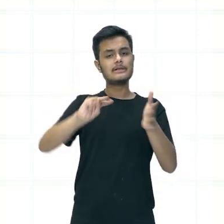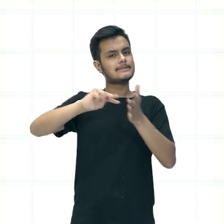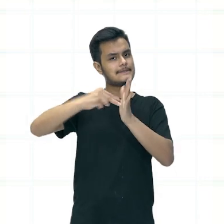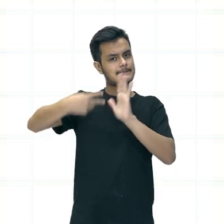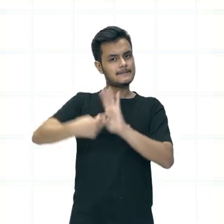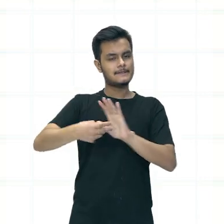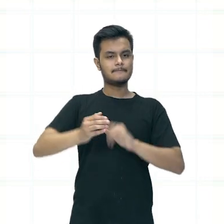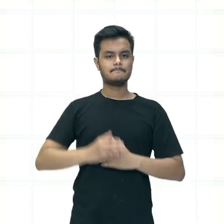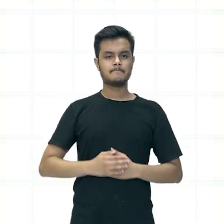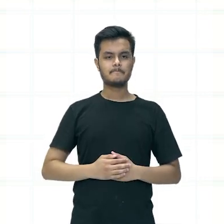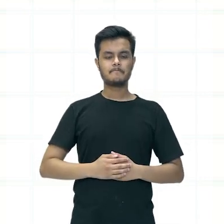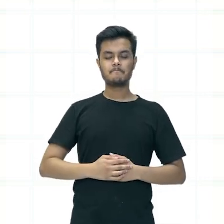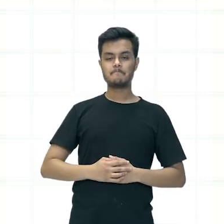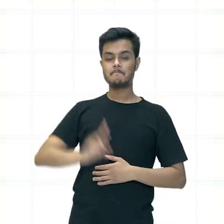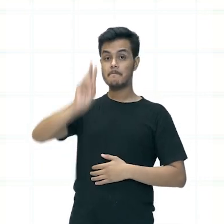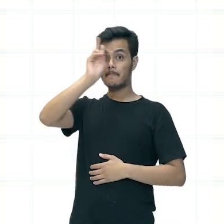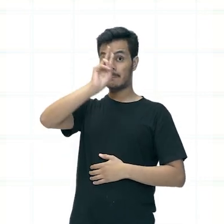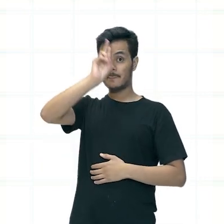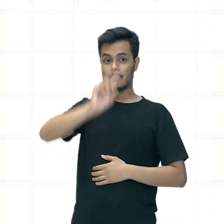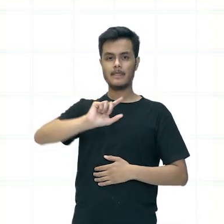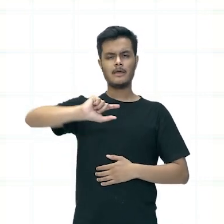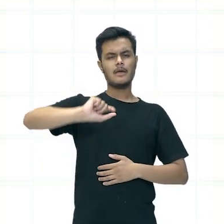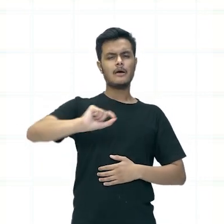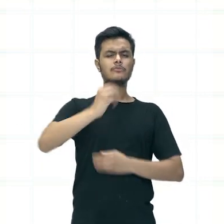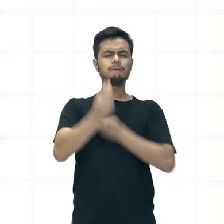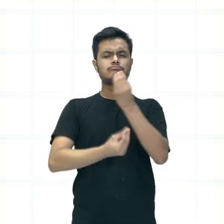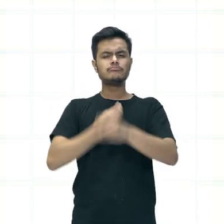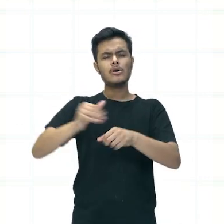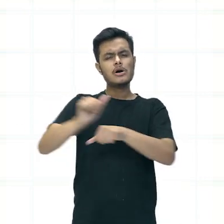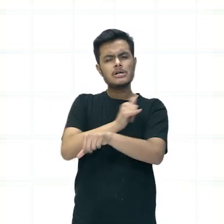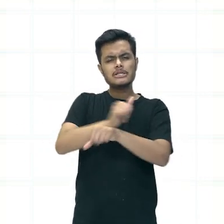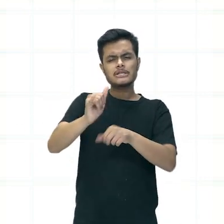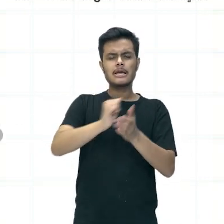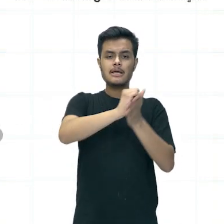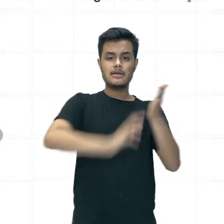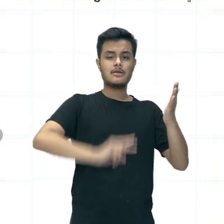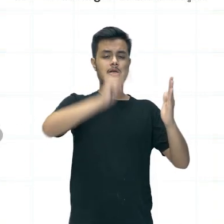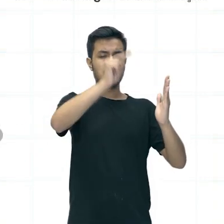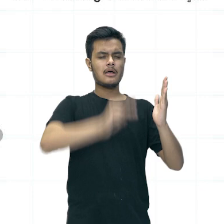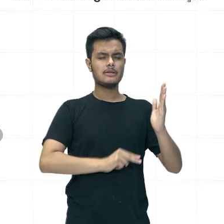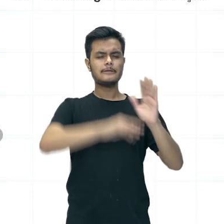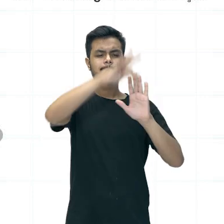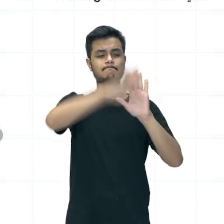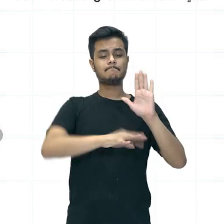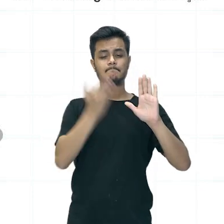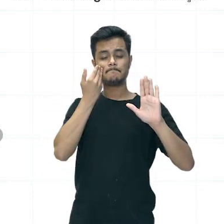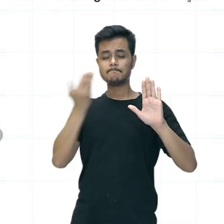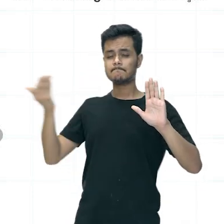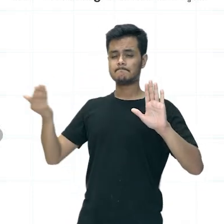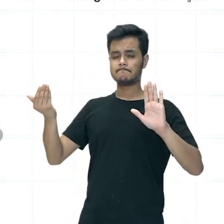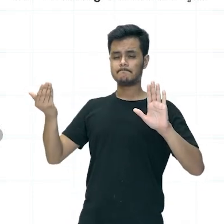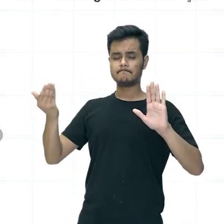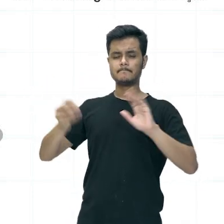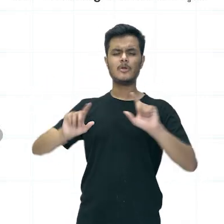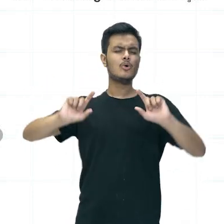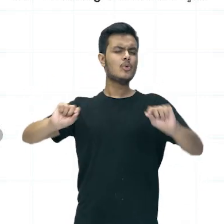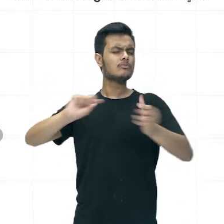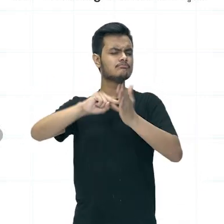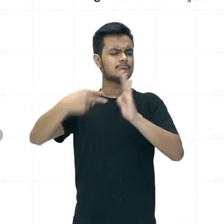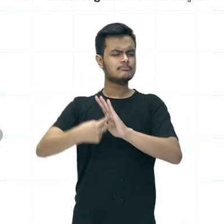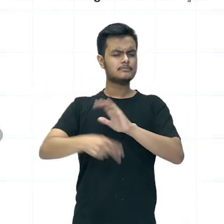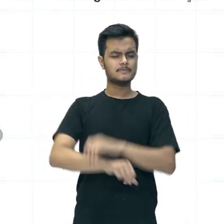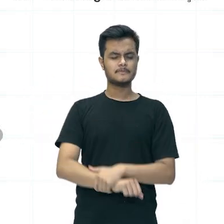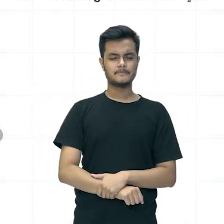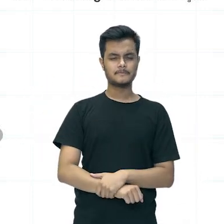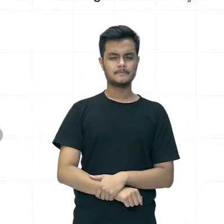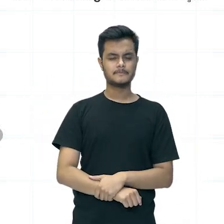vamos relembrar um pouquinho aqui sobre a estratégia de leitura scanning. Vejam, o que é isso, né?